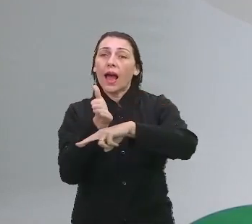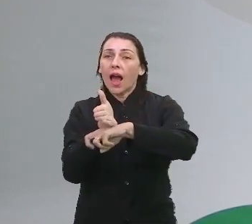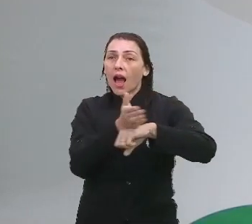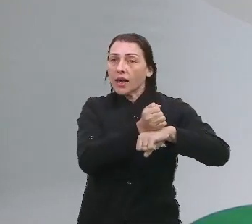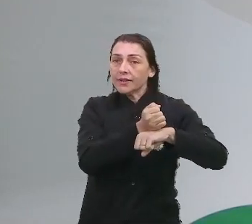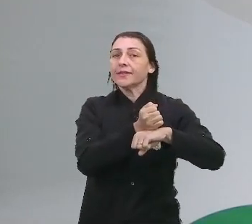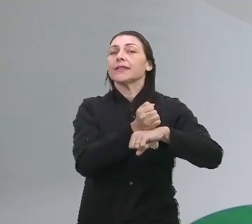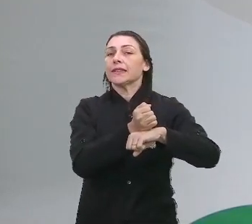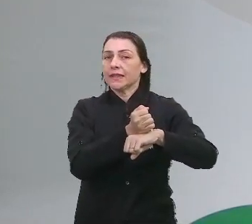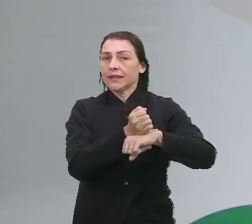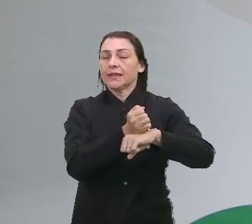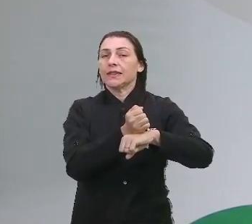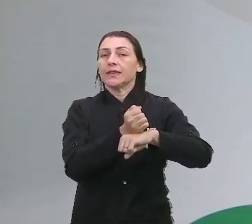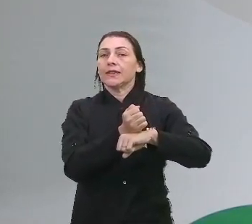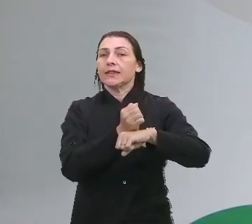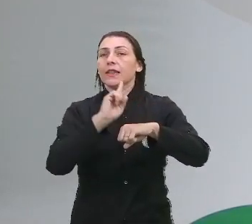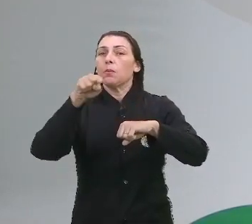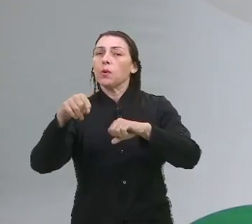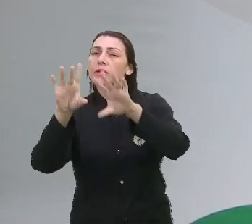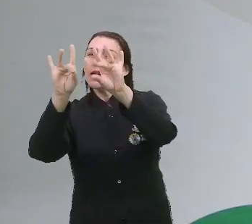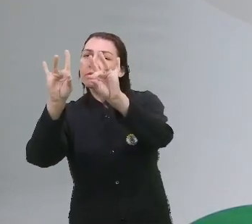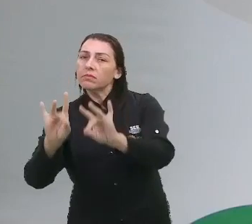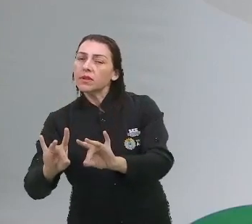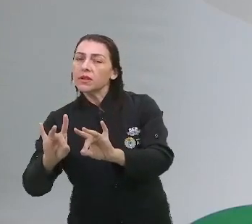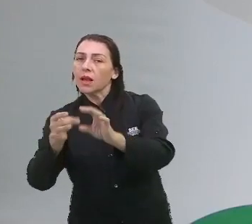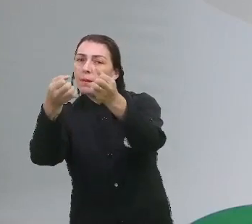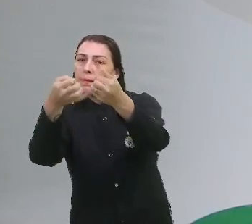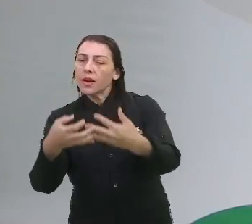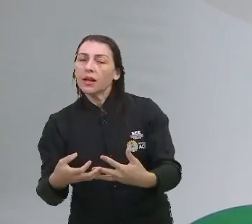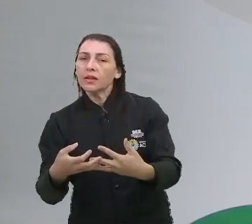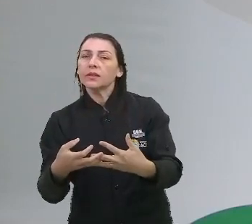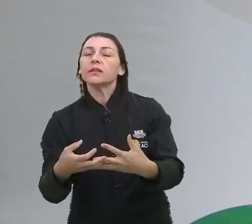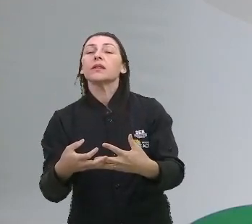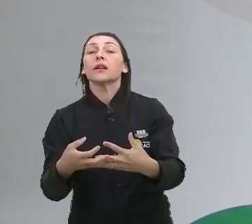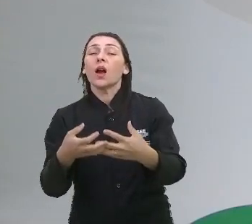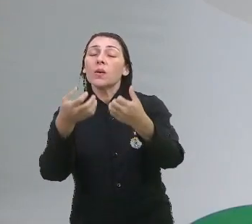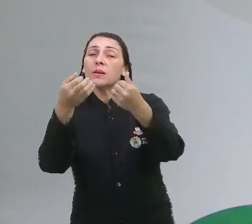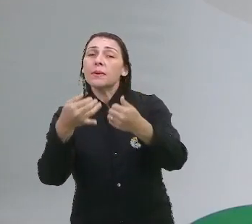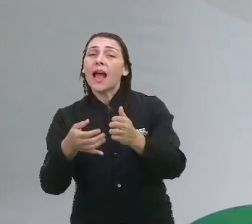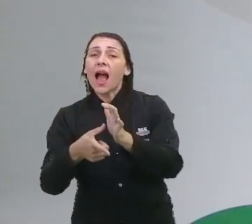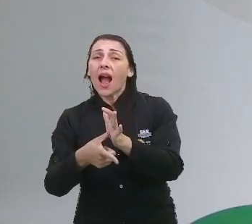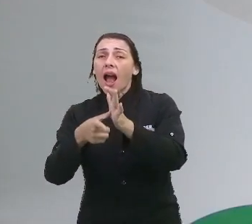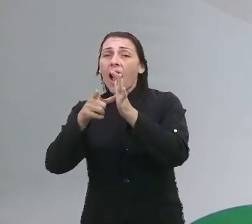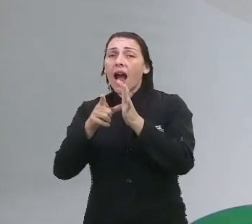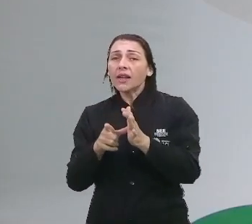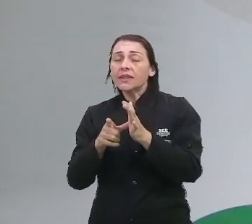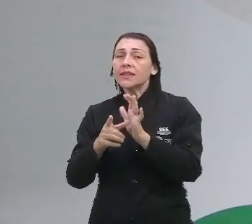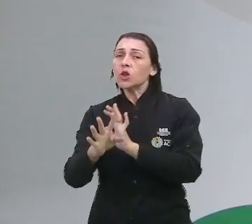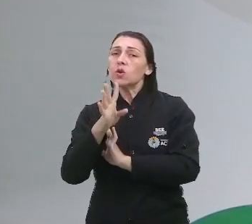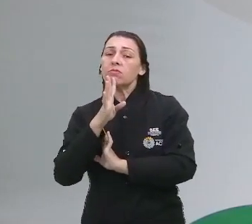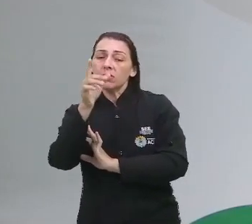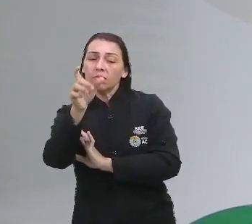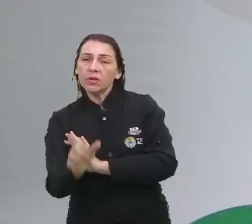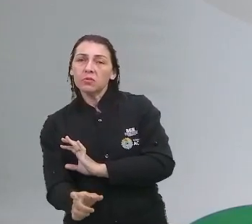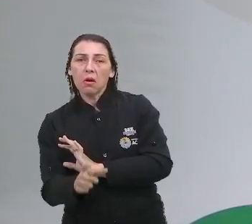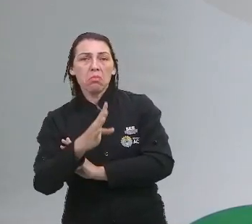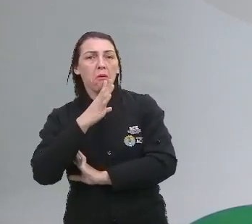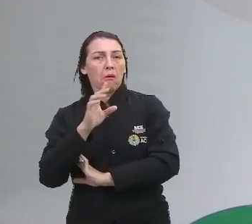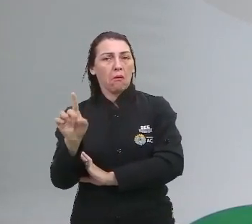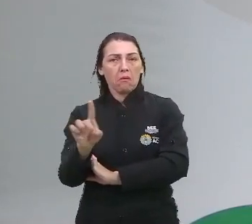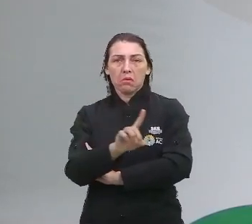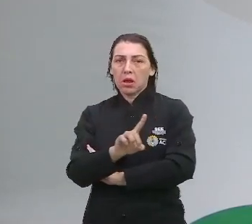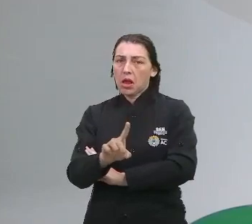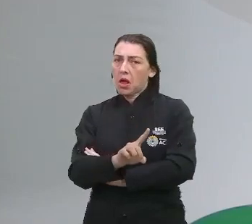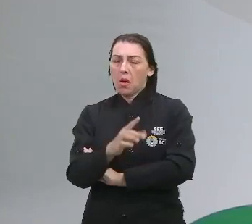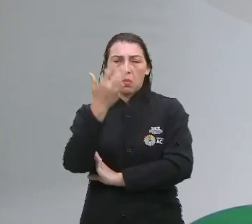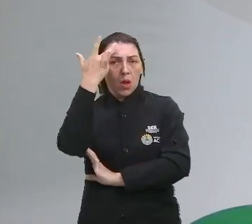que vem antes e o conceito é a definição. É uma definição antecipada. Eu não conheço, eu